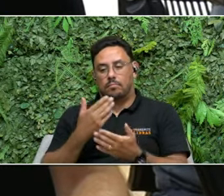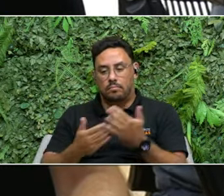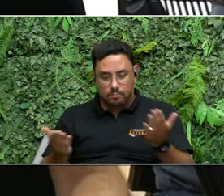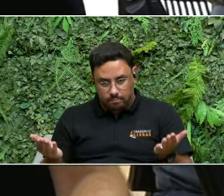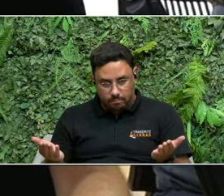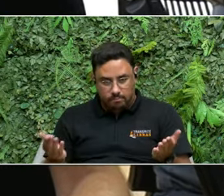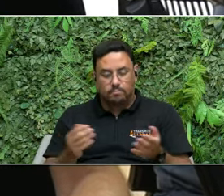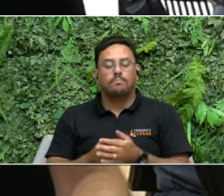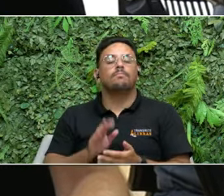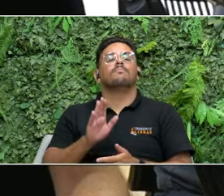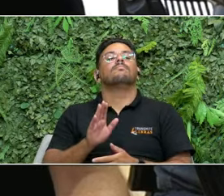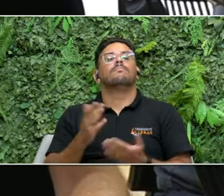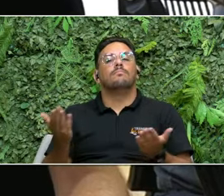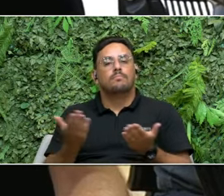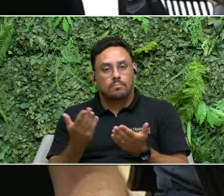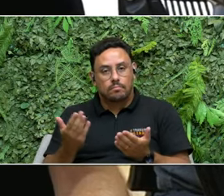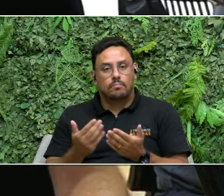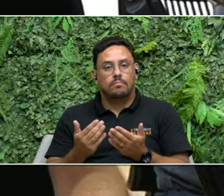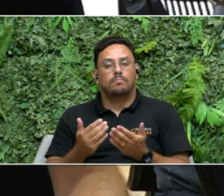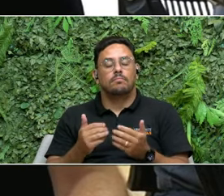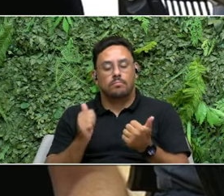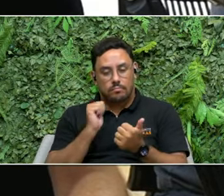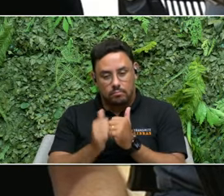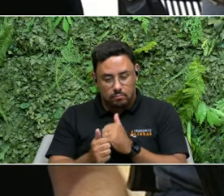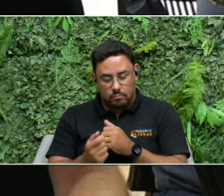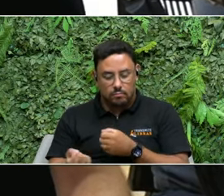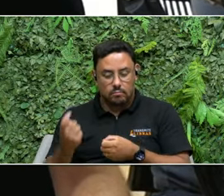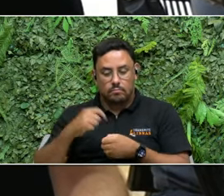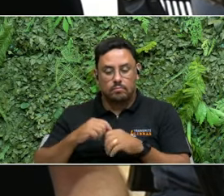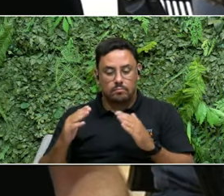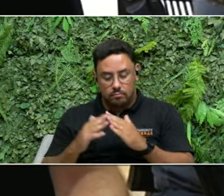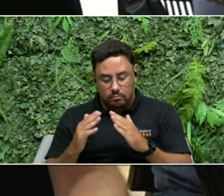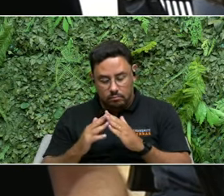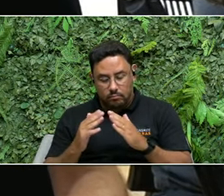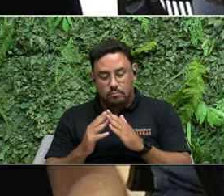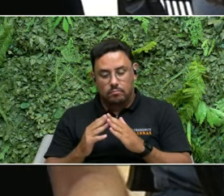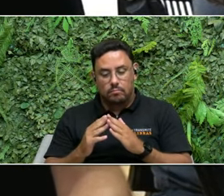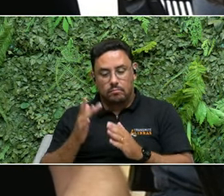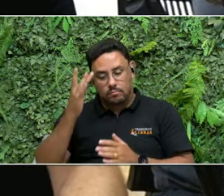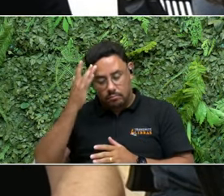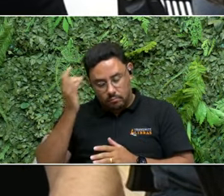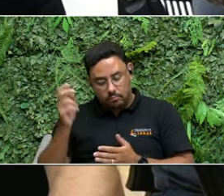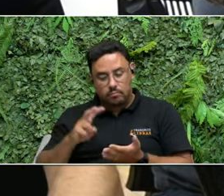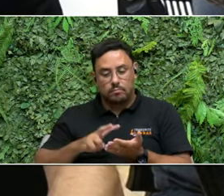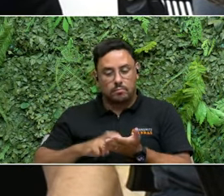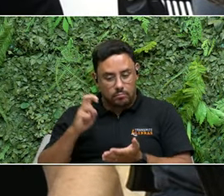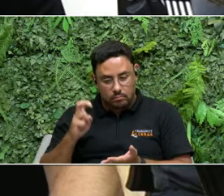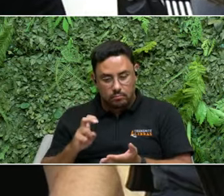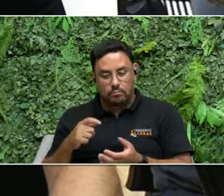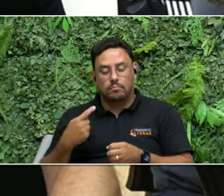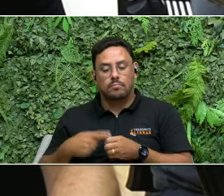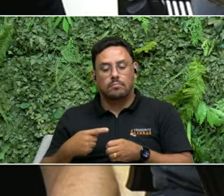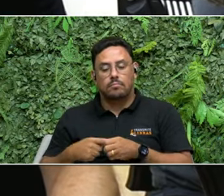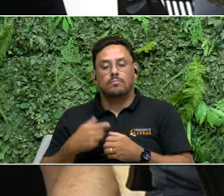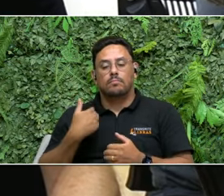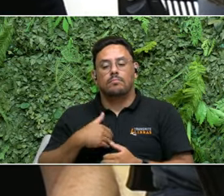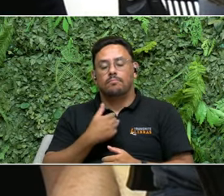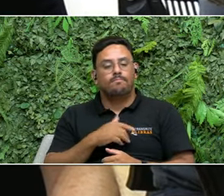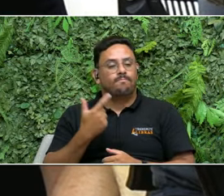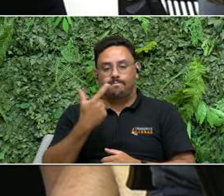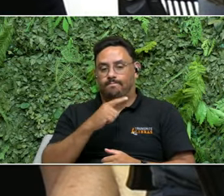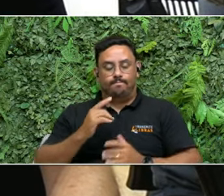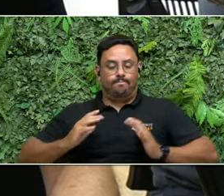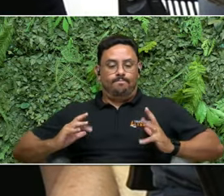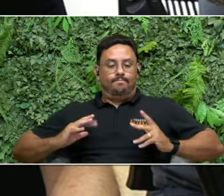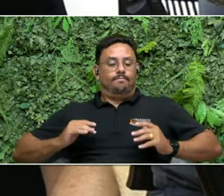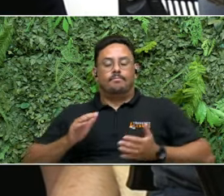e mas enfim agora os jogadores volam para casa e se representam amanhã pela manhã na cidade do gala viu sem folga